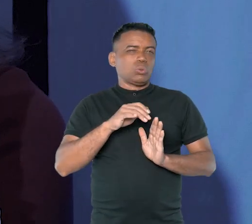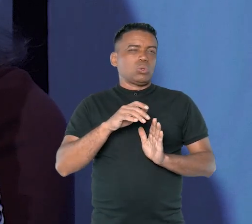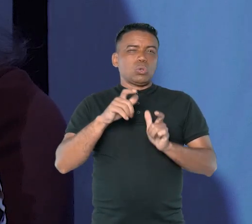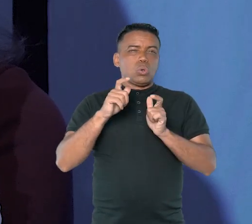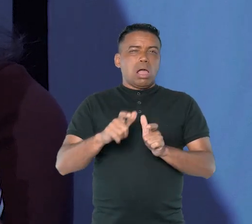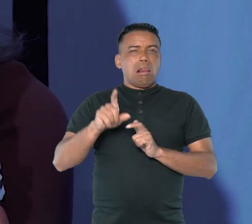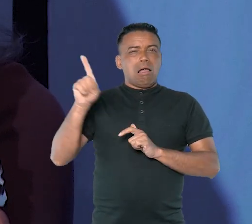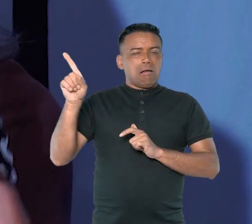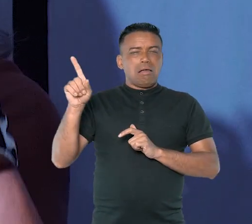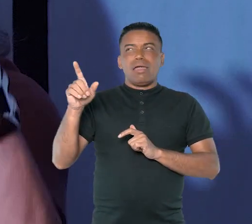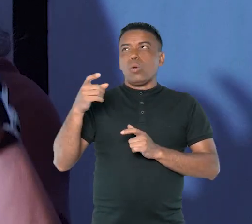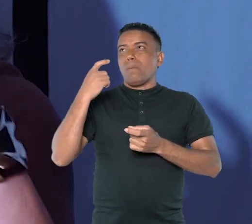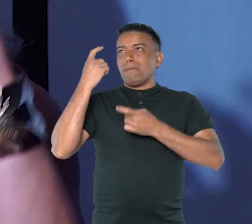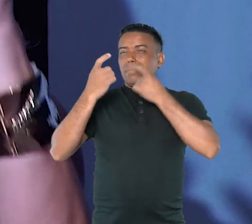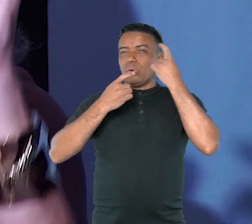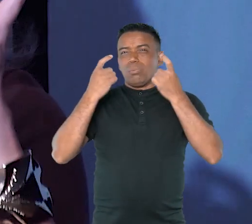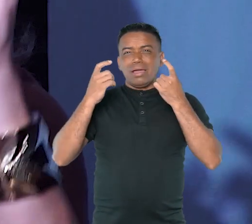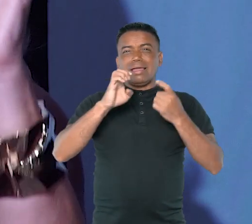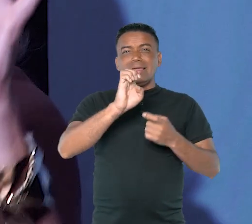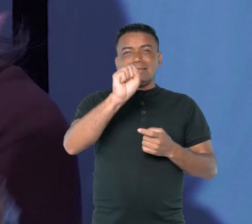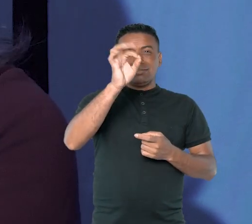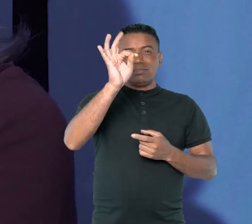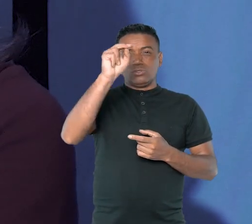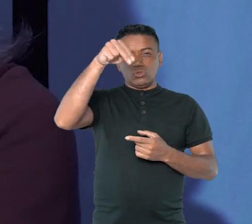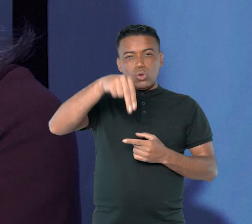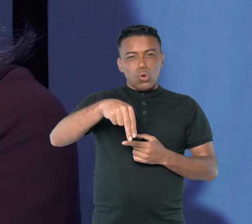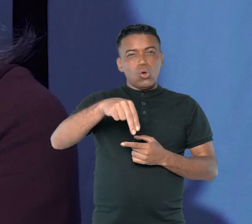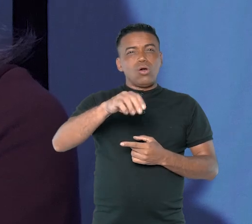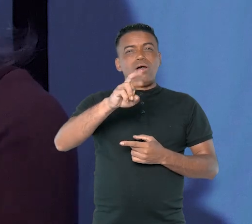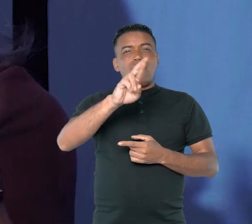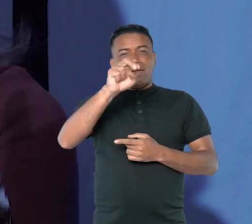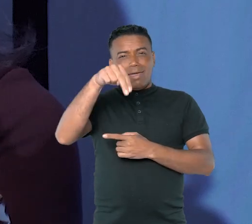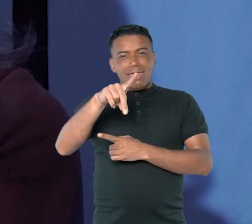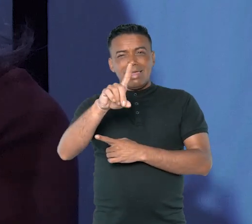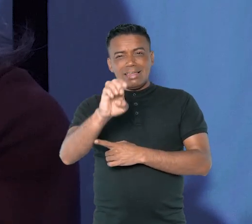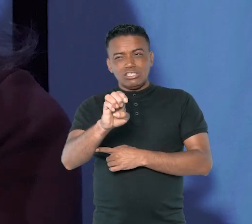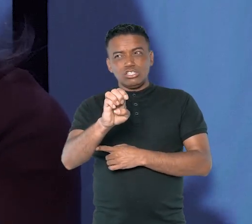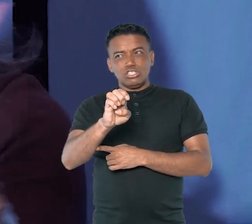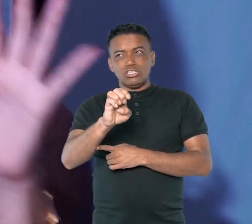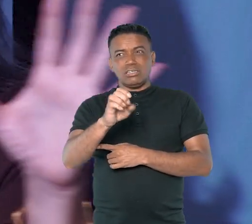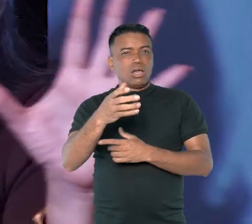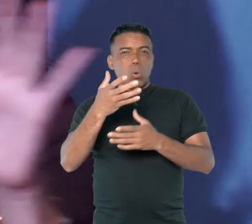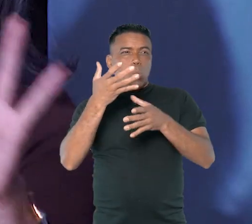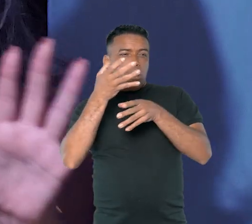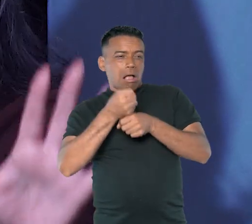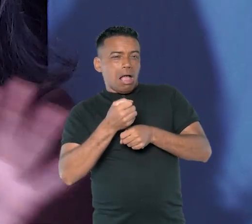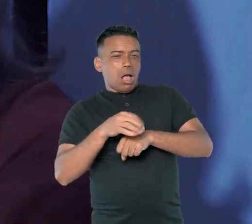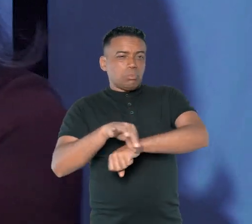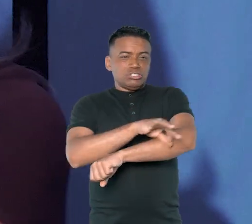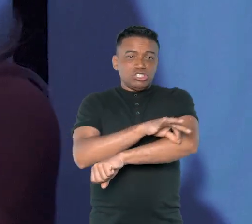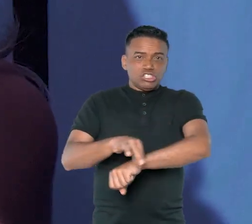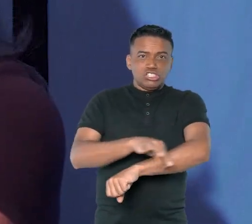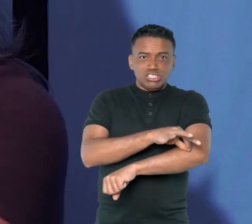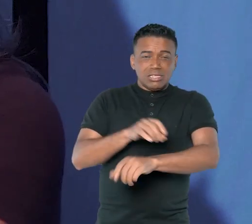eu me preocupei até em pegar algumas medidas, né, para não falar bobagem. Essa pesquisa posterior